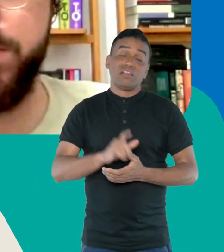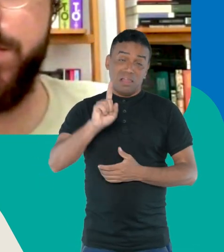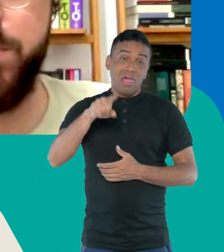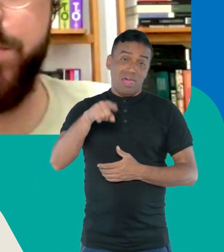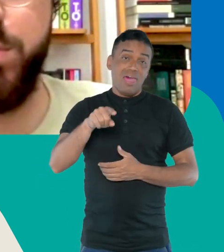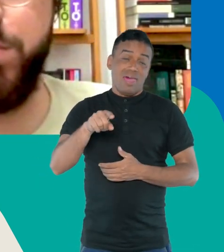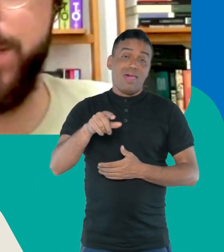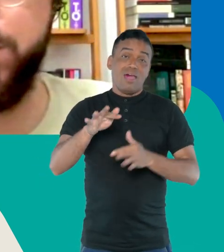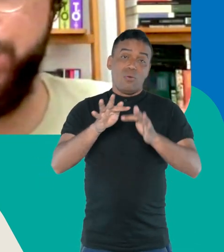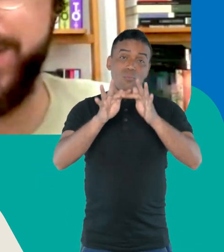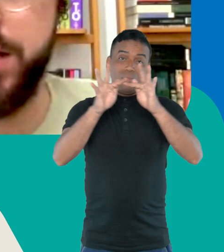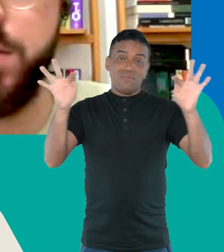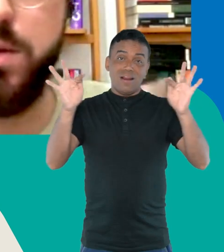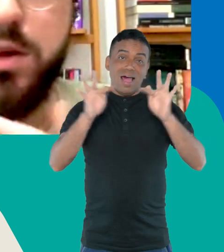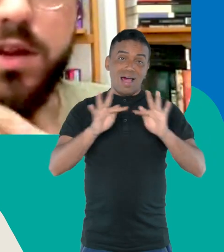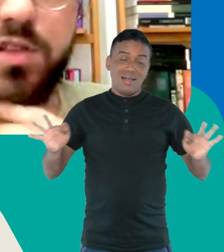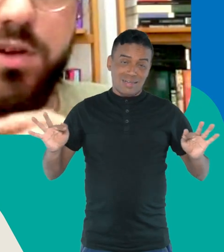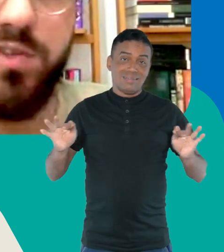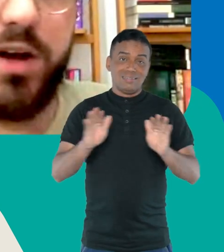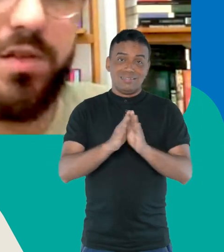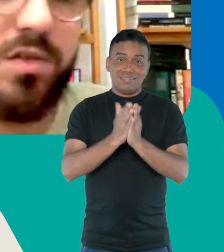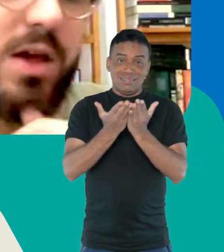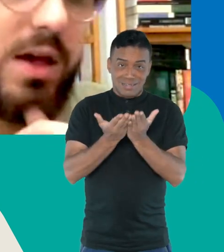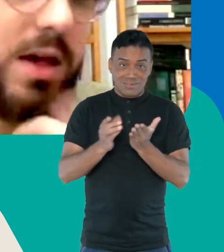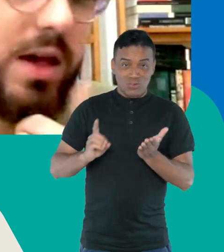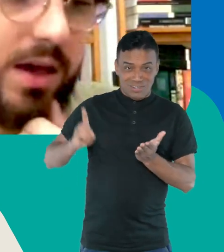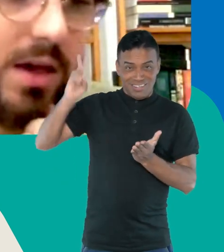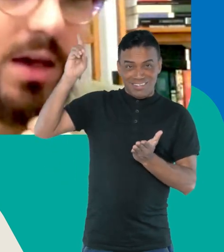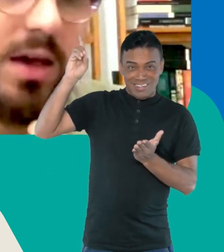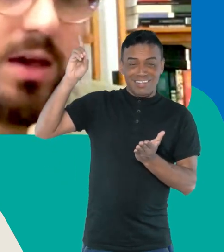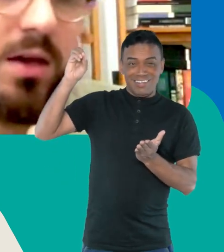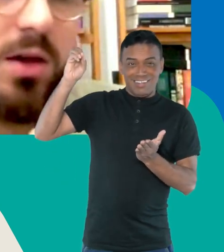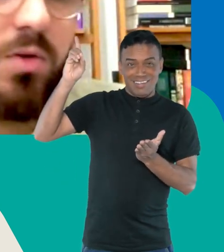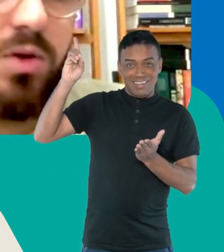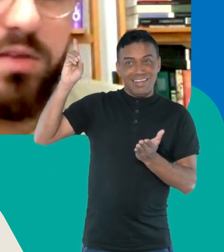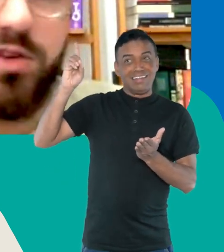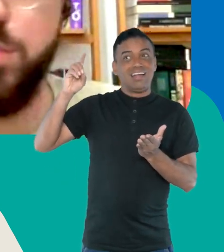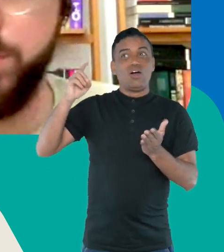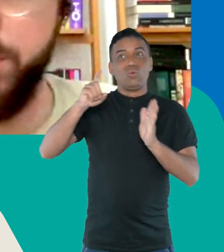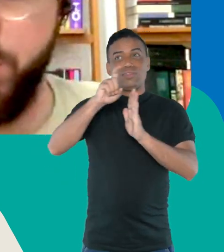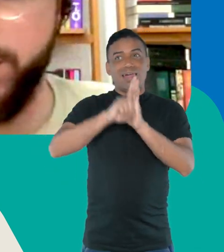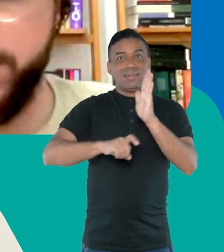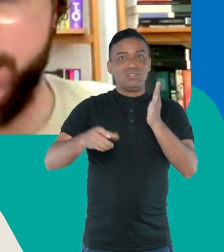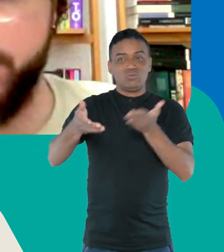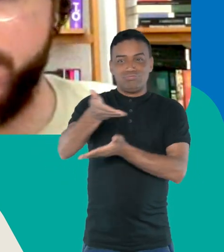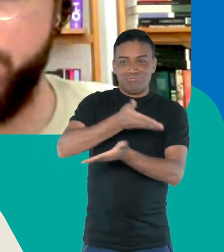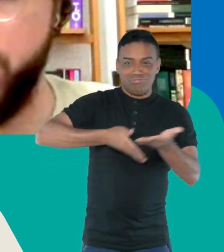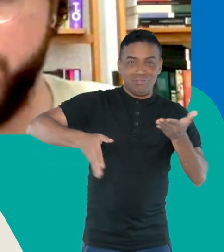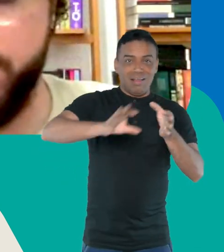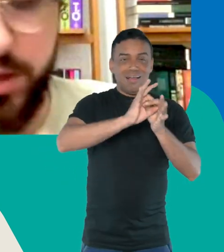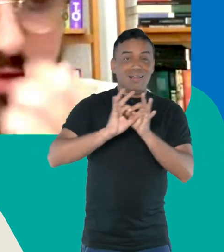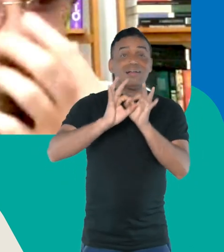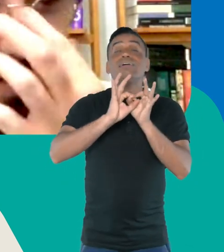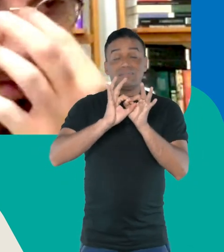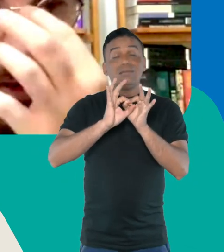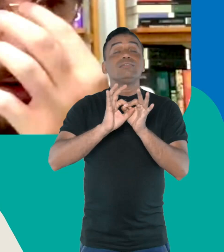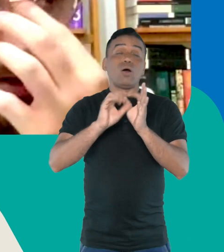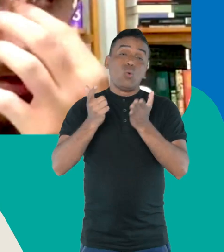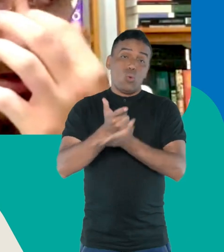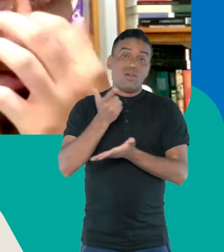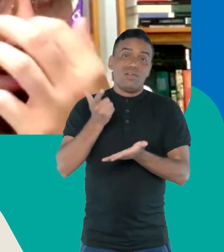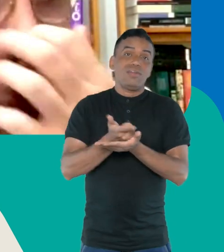citação, um movimento de intertextualidade que eu faço. O livro, com certeza, ele evoca